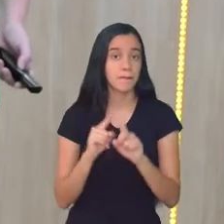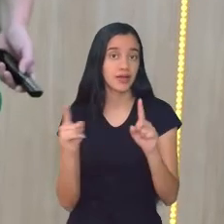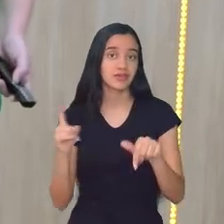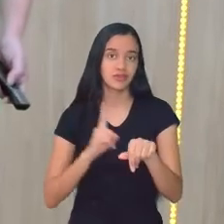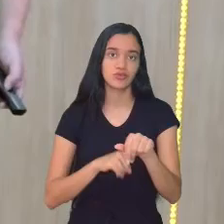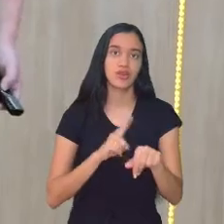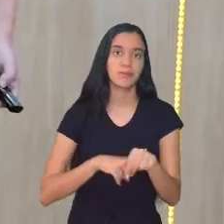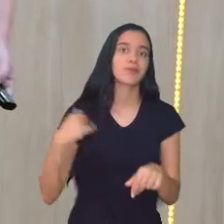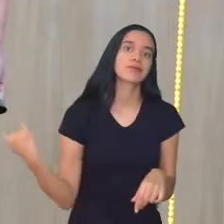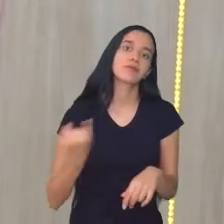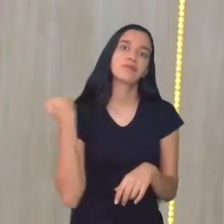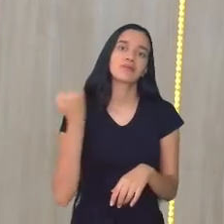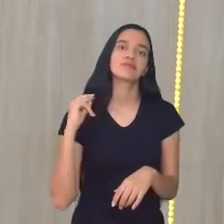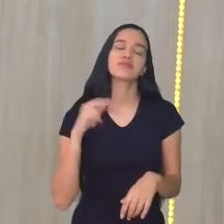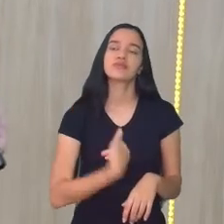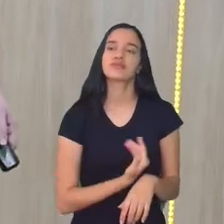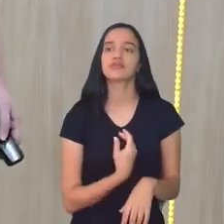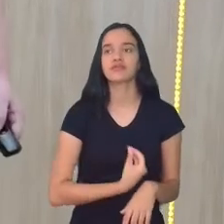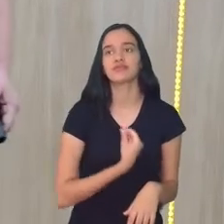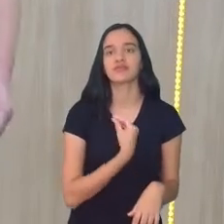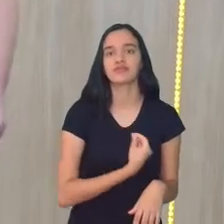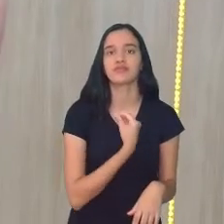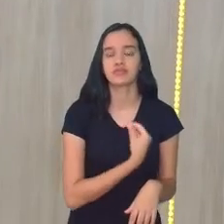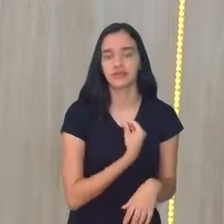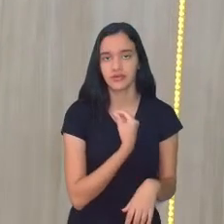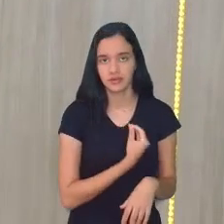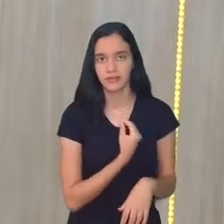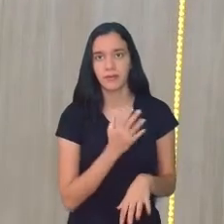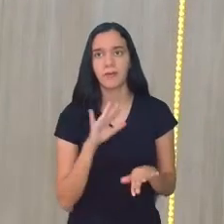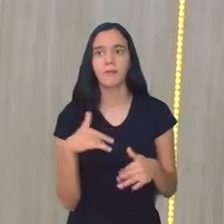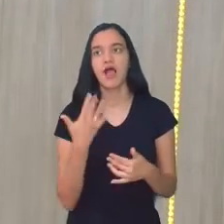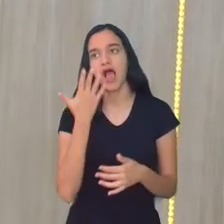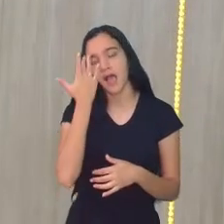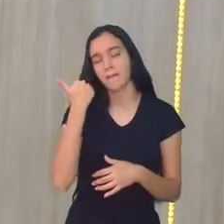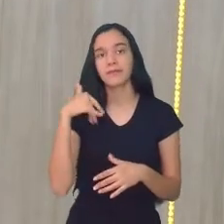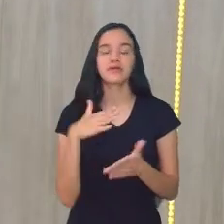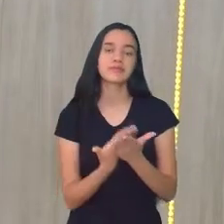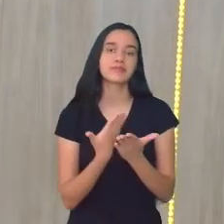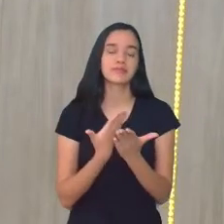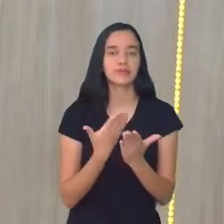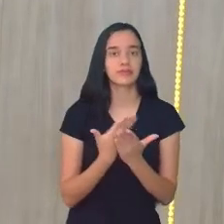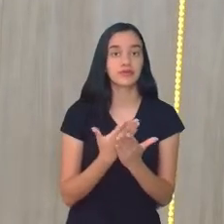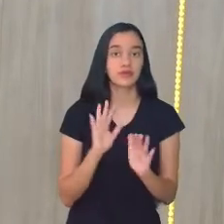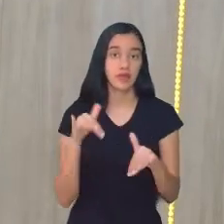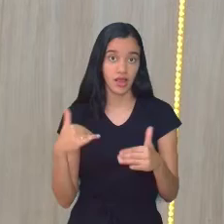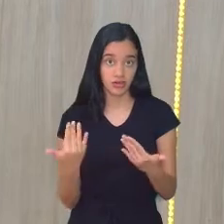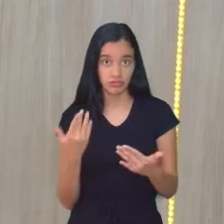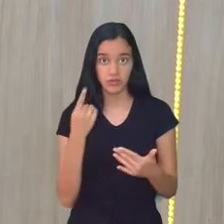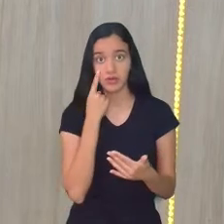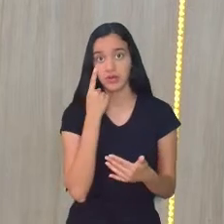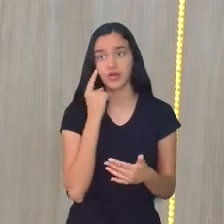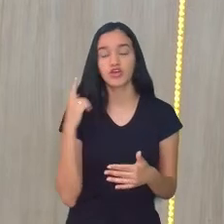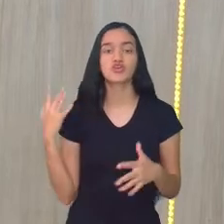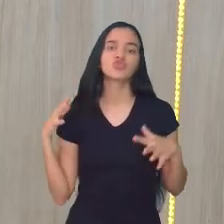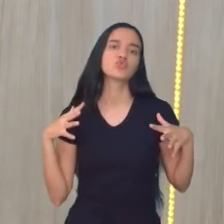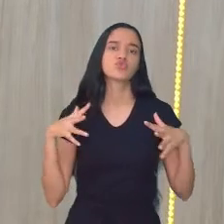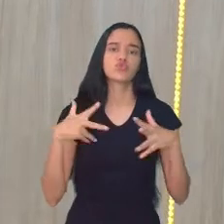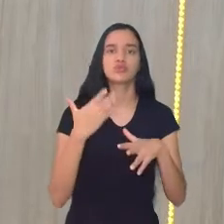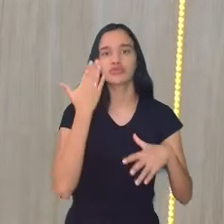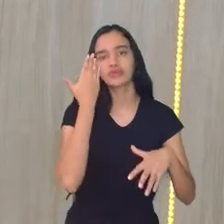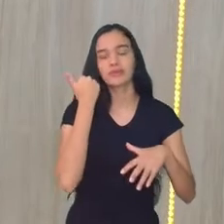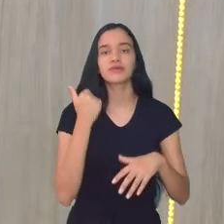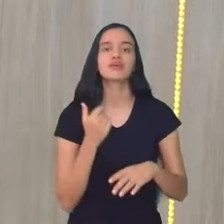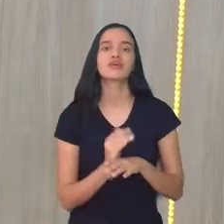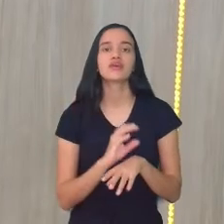é importante na nossa vida. A gente fala dele amanhã, na próxima aula, né? Então, todo mundo sabe que 1 minuto